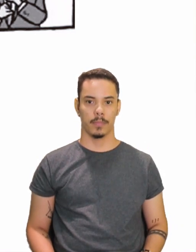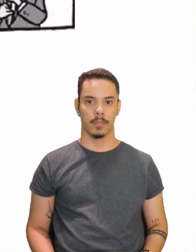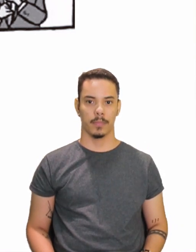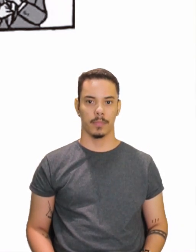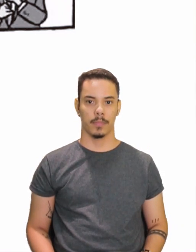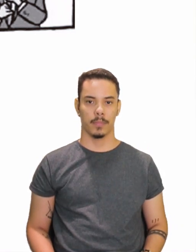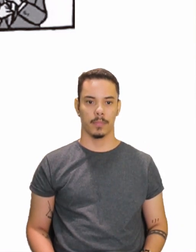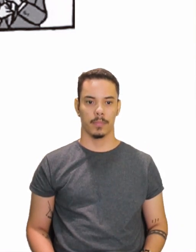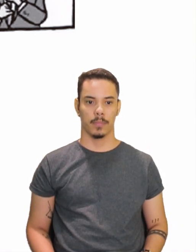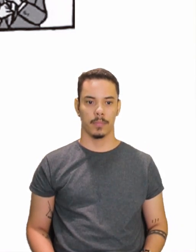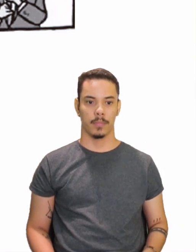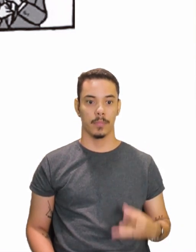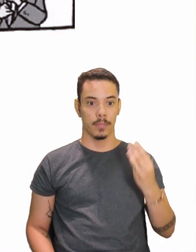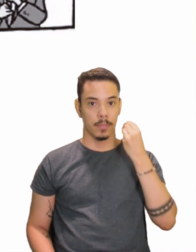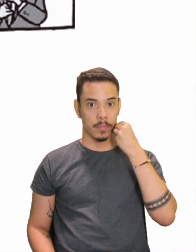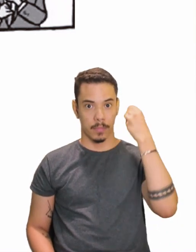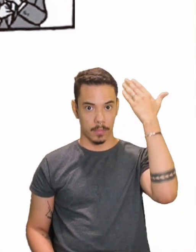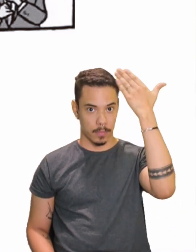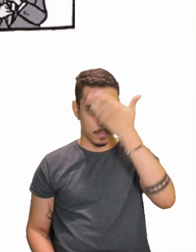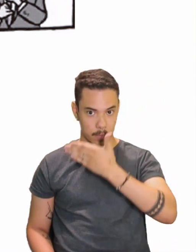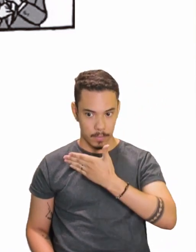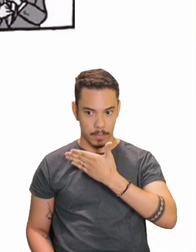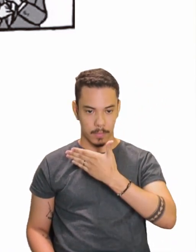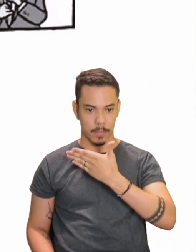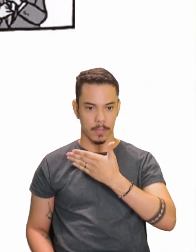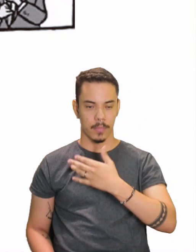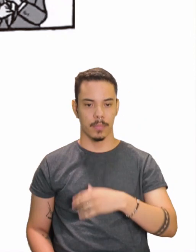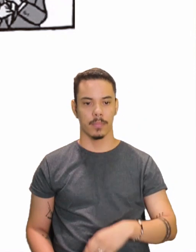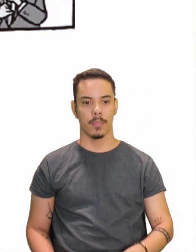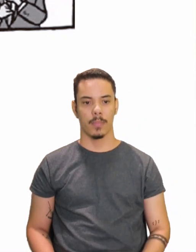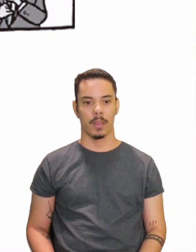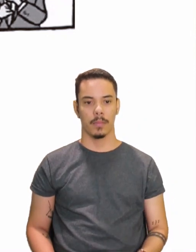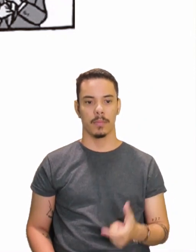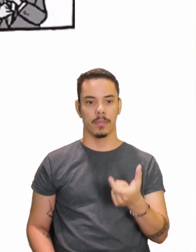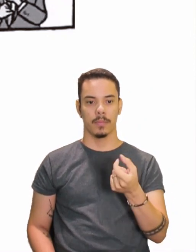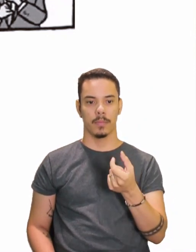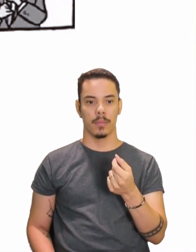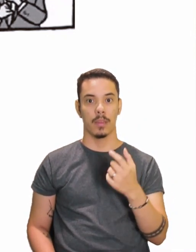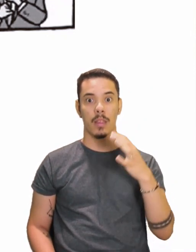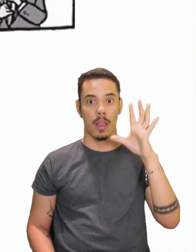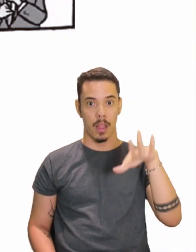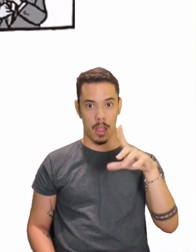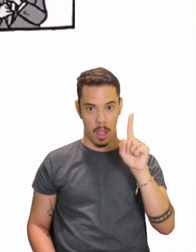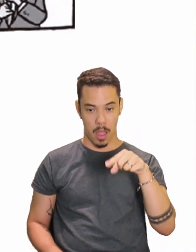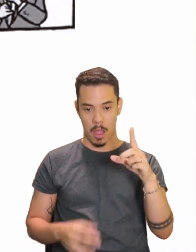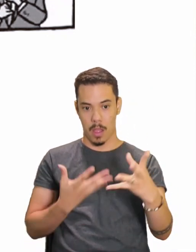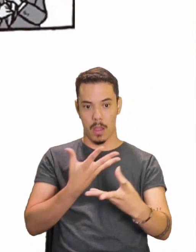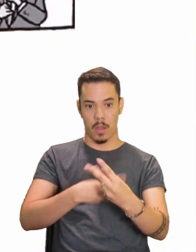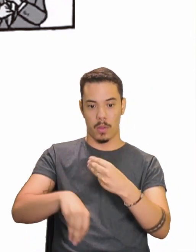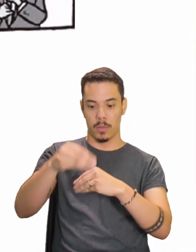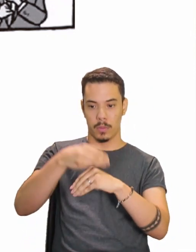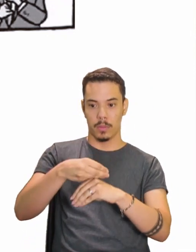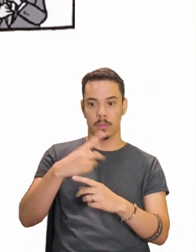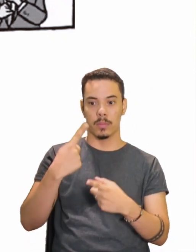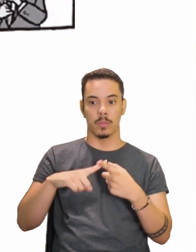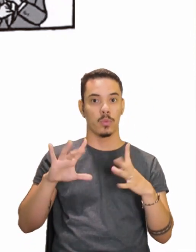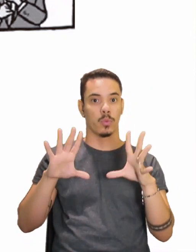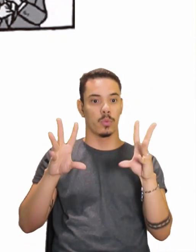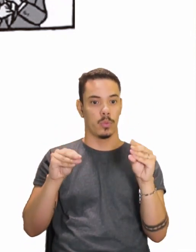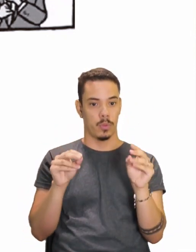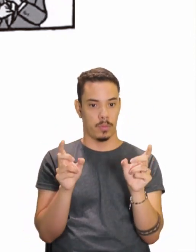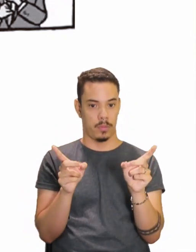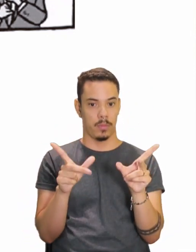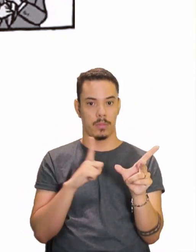A. Prova concreta ao expor o produto ao consumidor. B. Consenso ao sugerir que todo vendedor